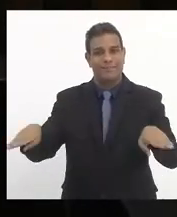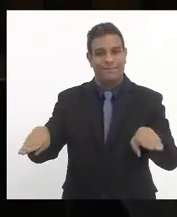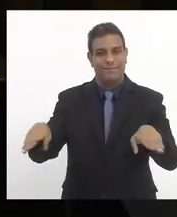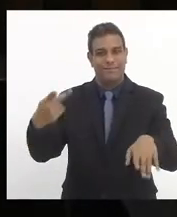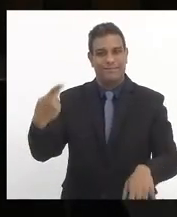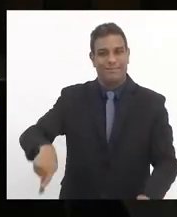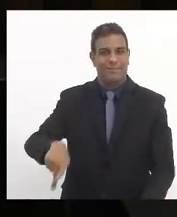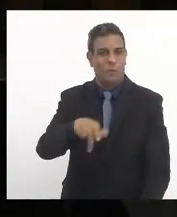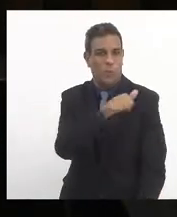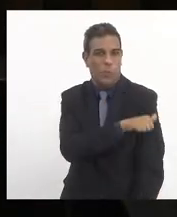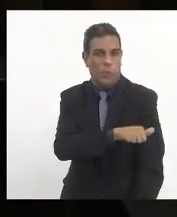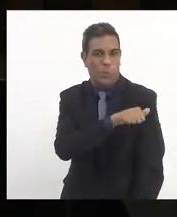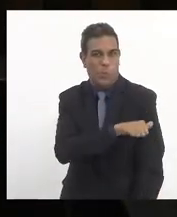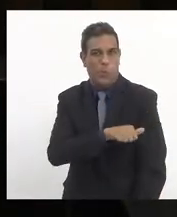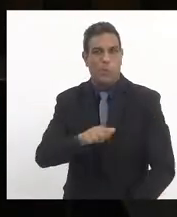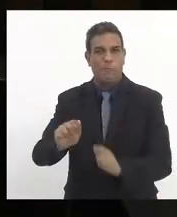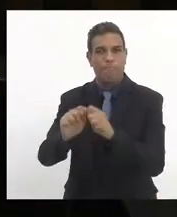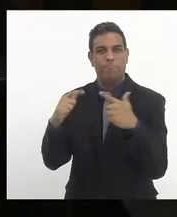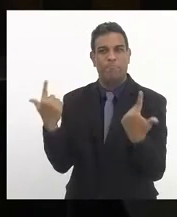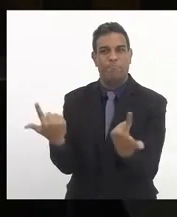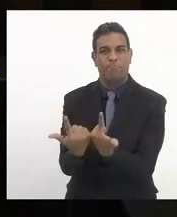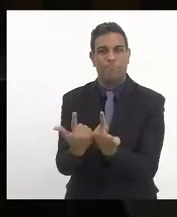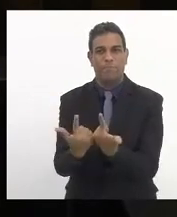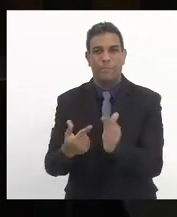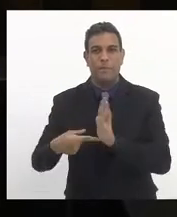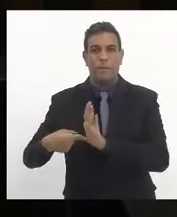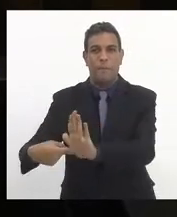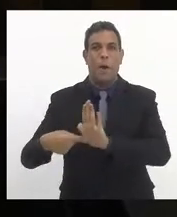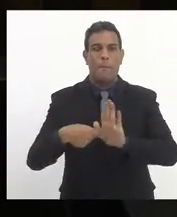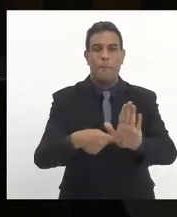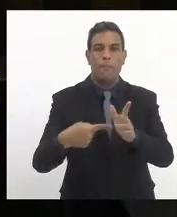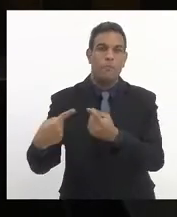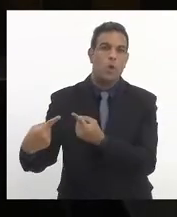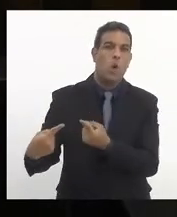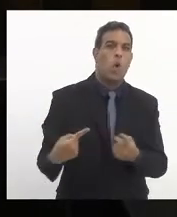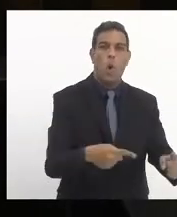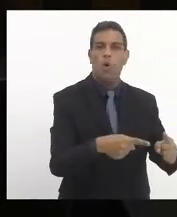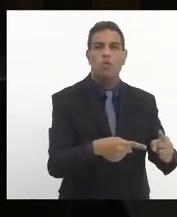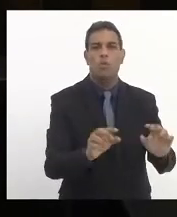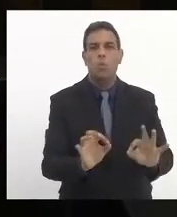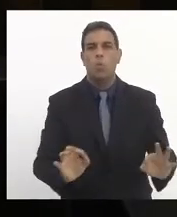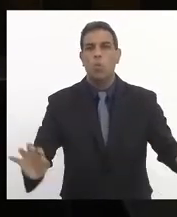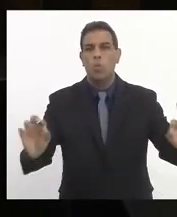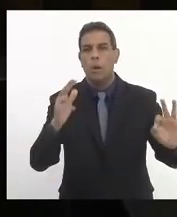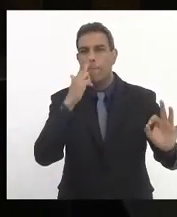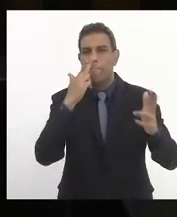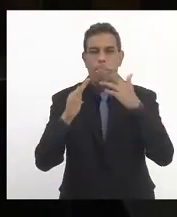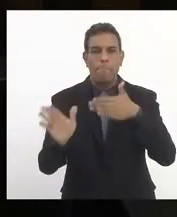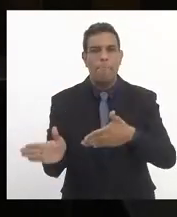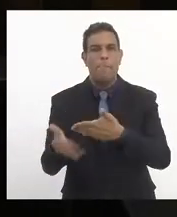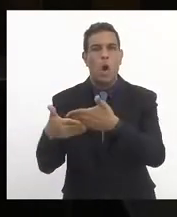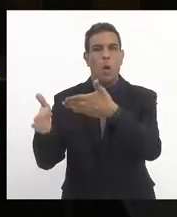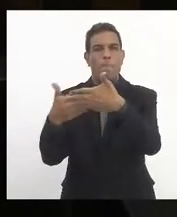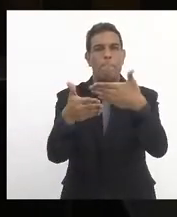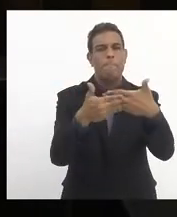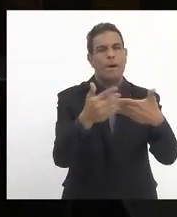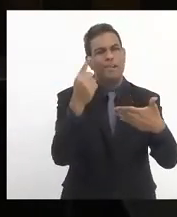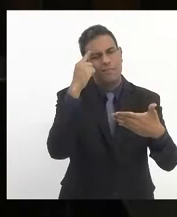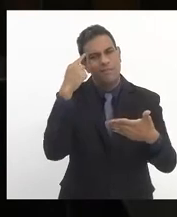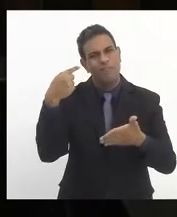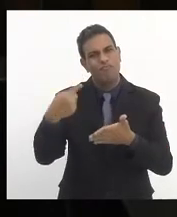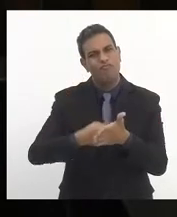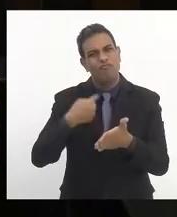Janeiro não se rebela contra isso. Aí, eu me